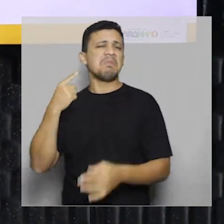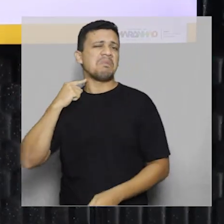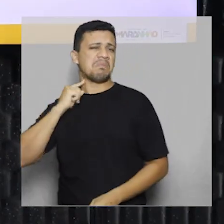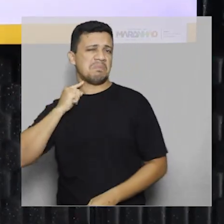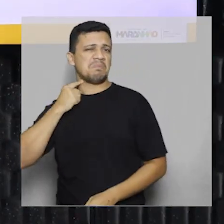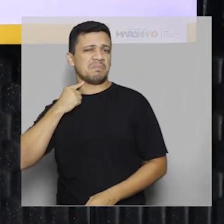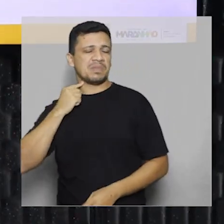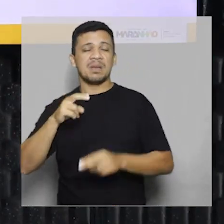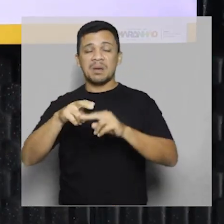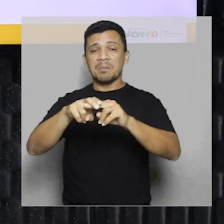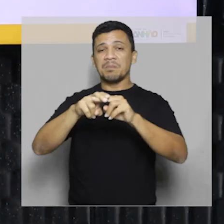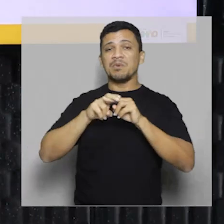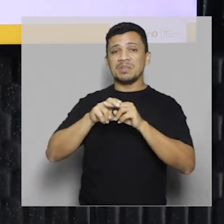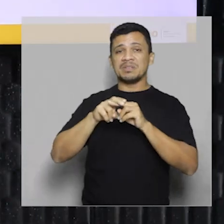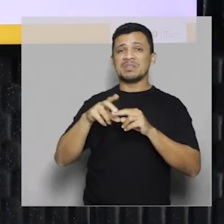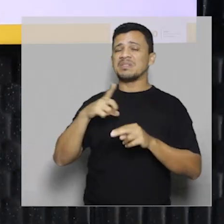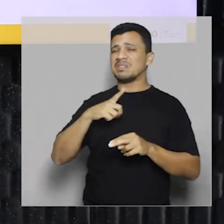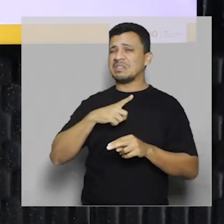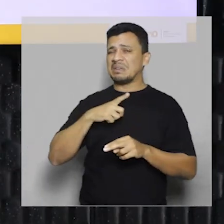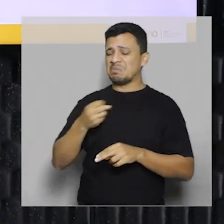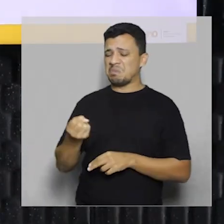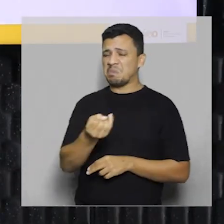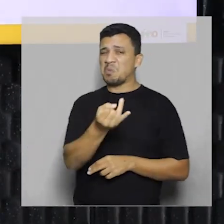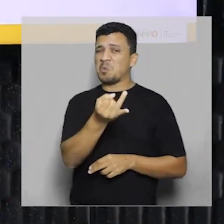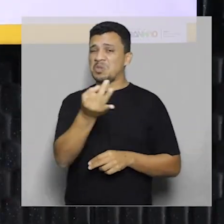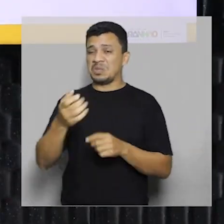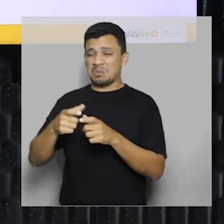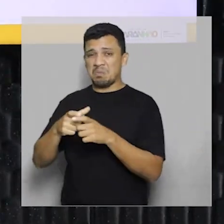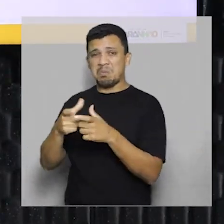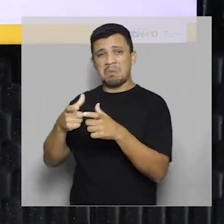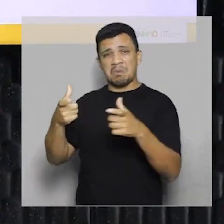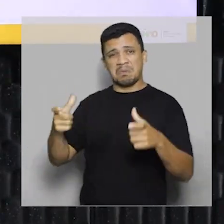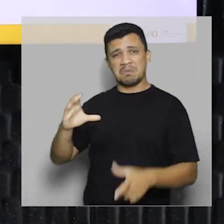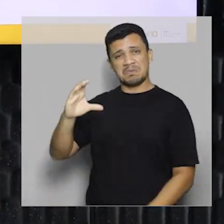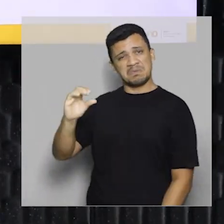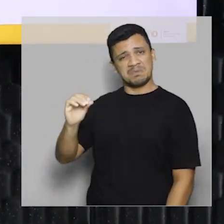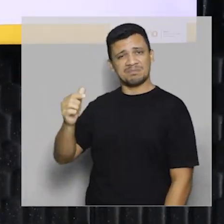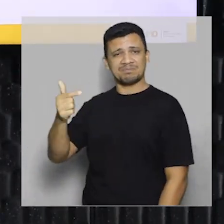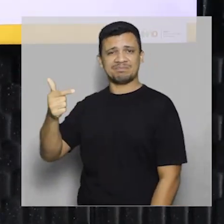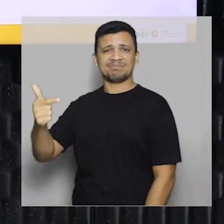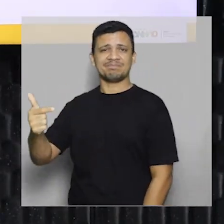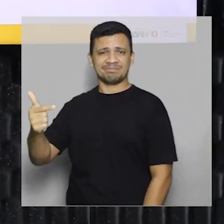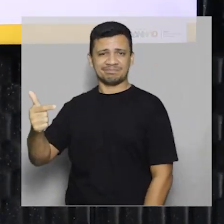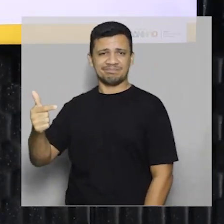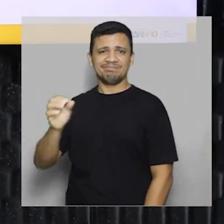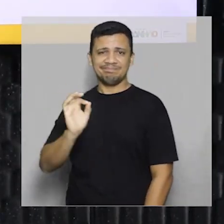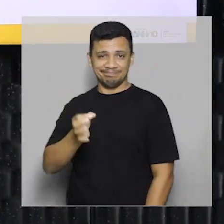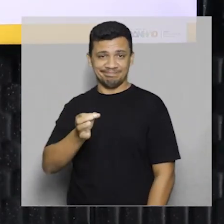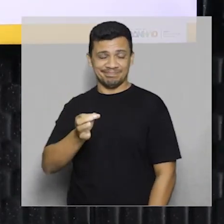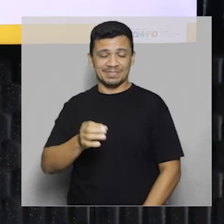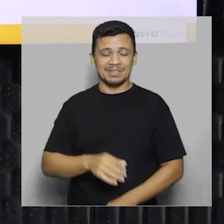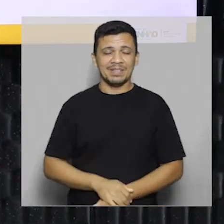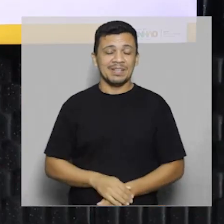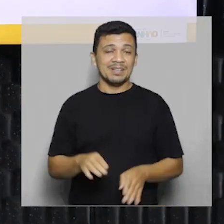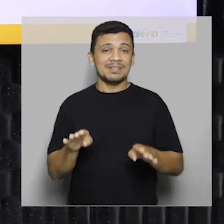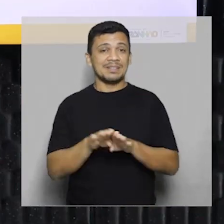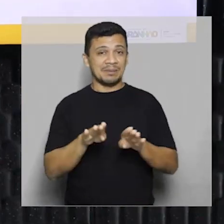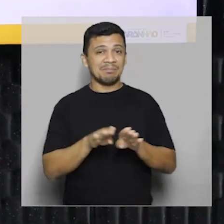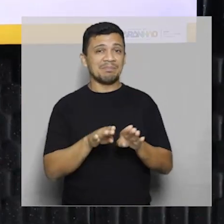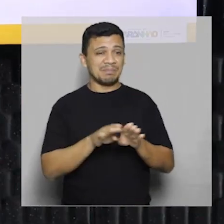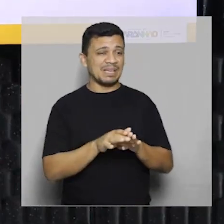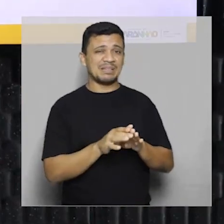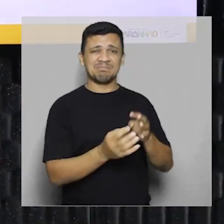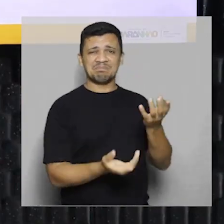caso vamos estar produzindo grandes quantidades de dióxido de carbono né o gás carbônico também as queimadas